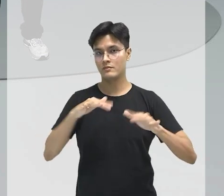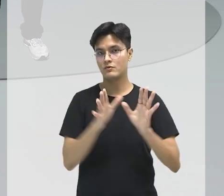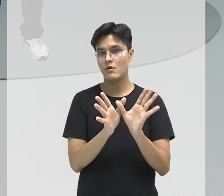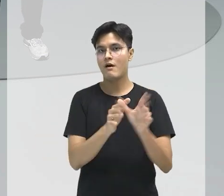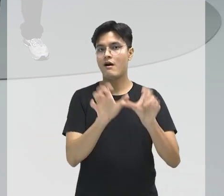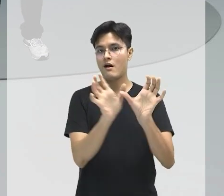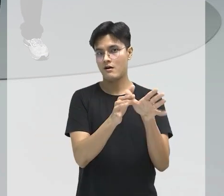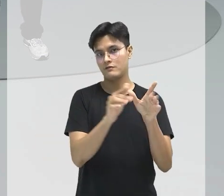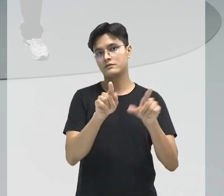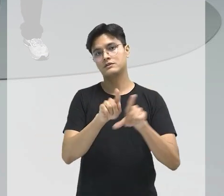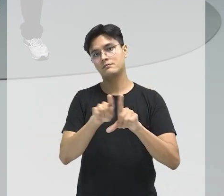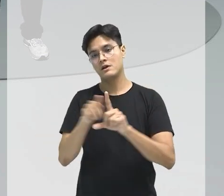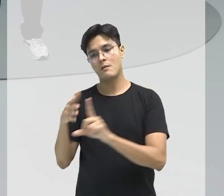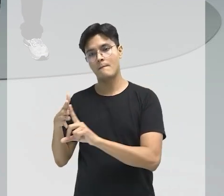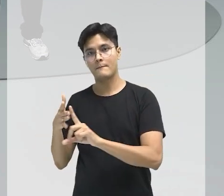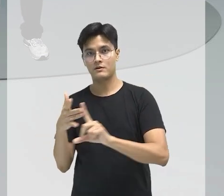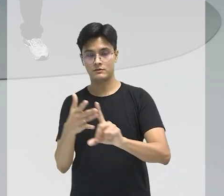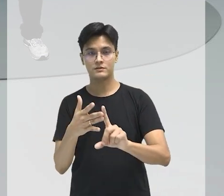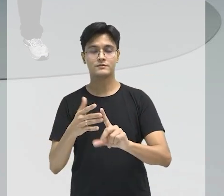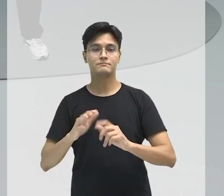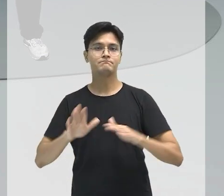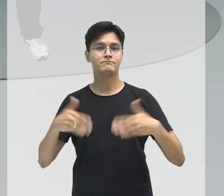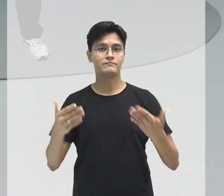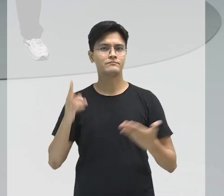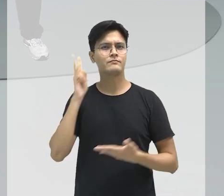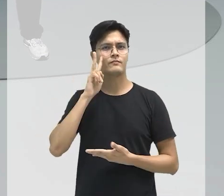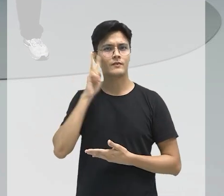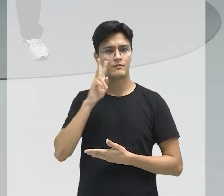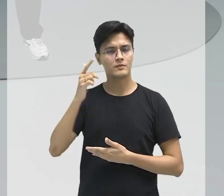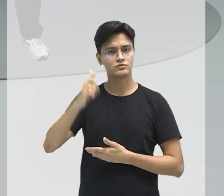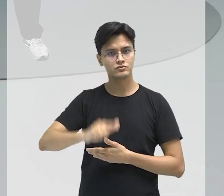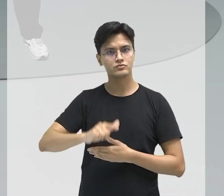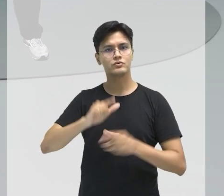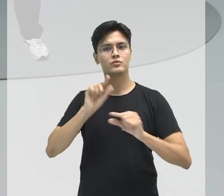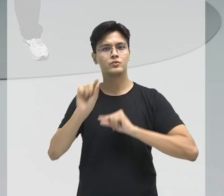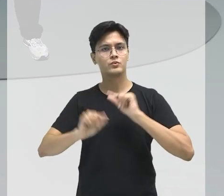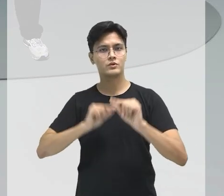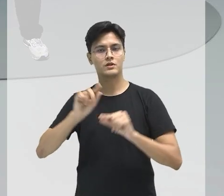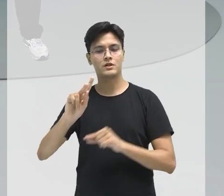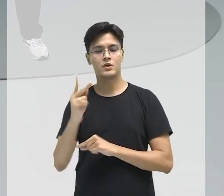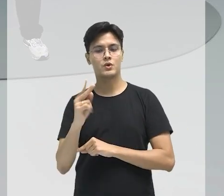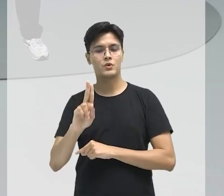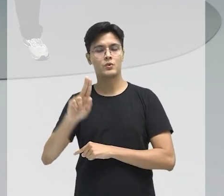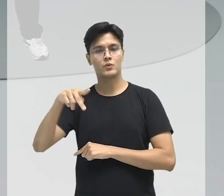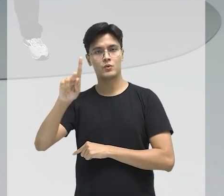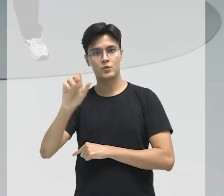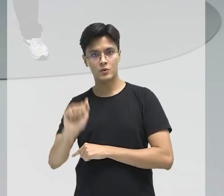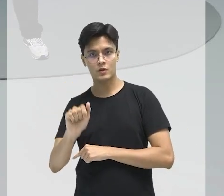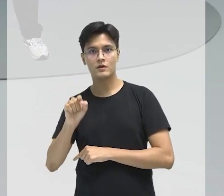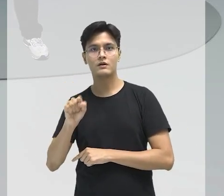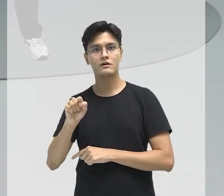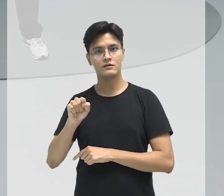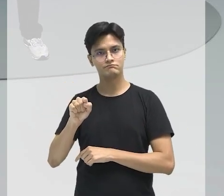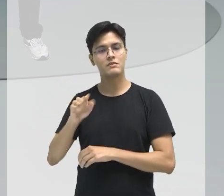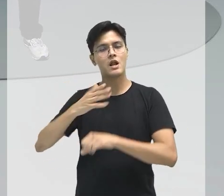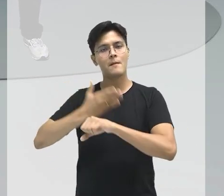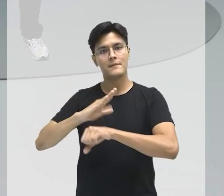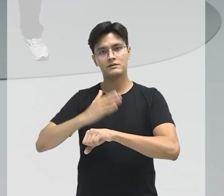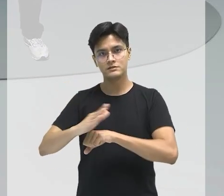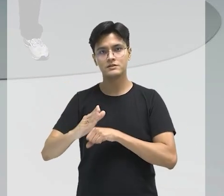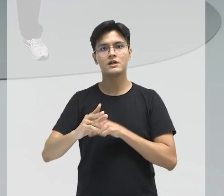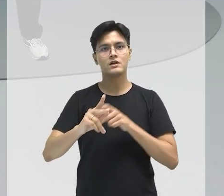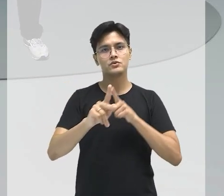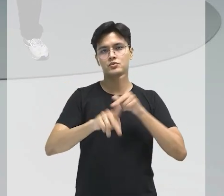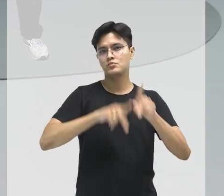Muito legal, né? E aí, ó, nós vamos só para dar uma relembrada rapidinho aqui, ó. O Uka-Uka é praticado, né, em vários